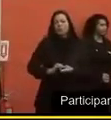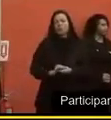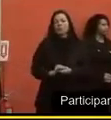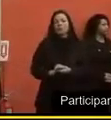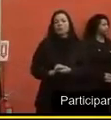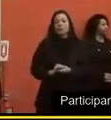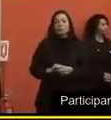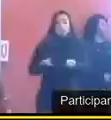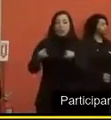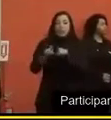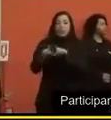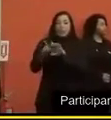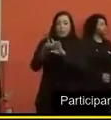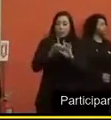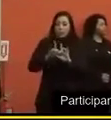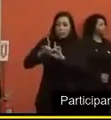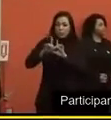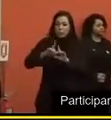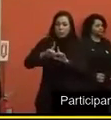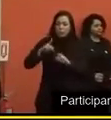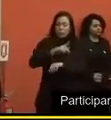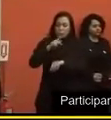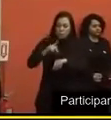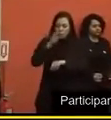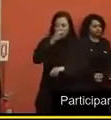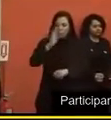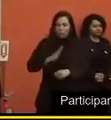E democrática do país.